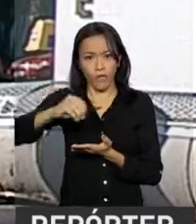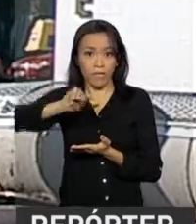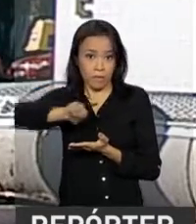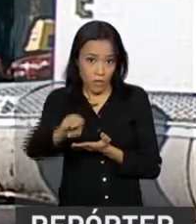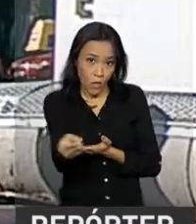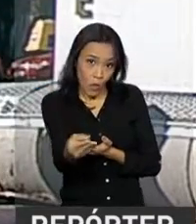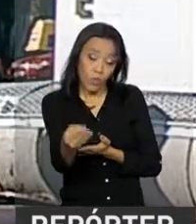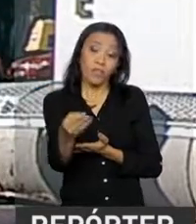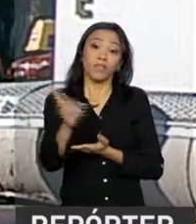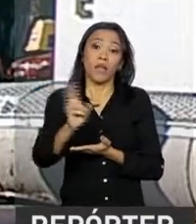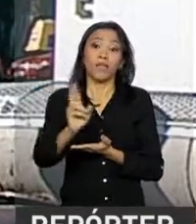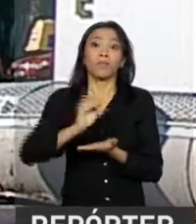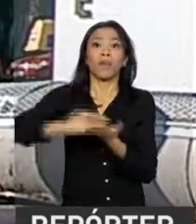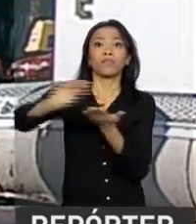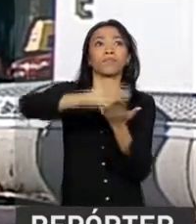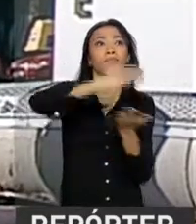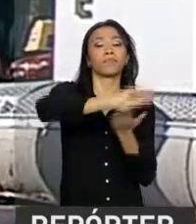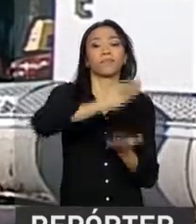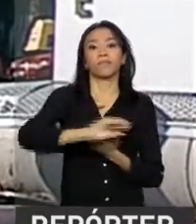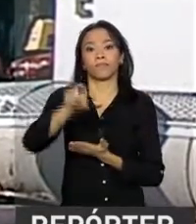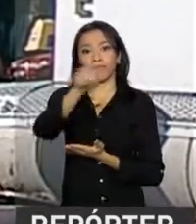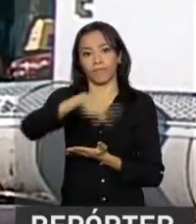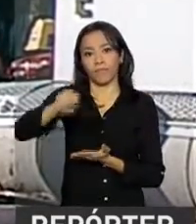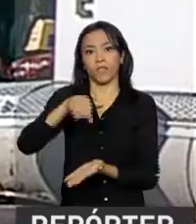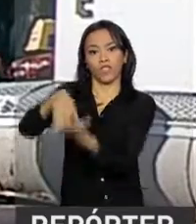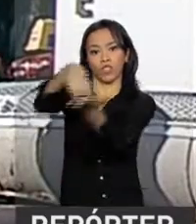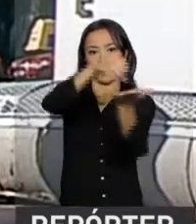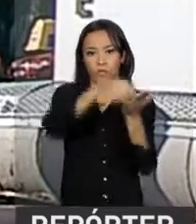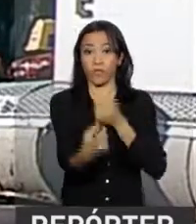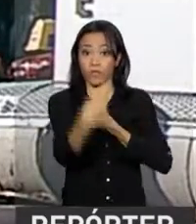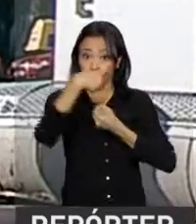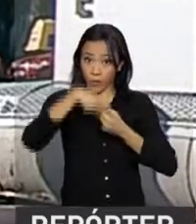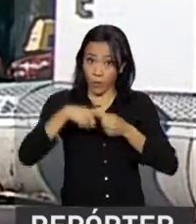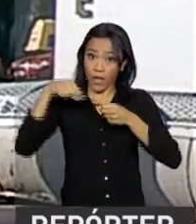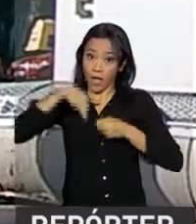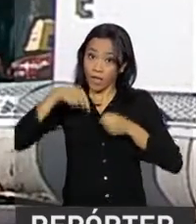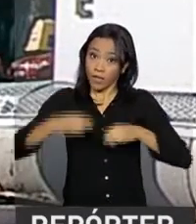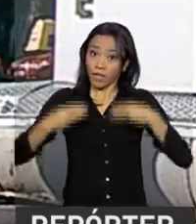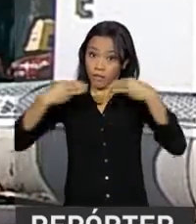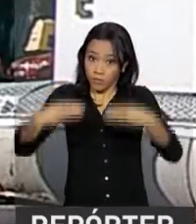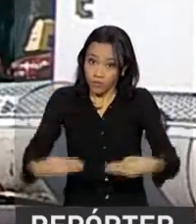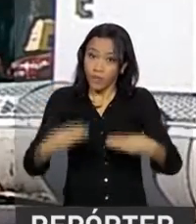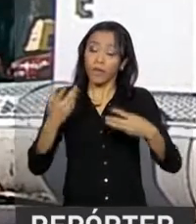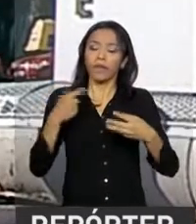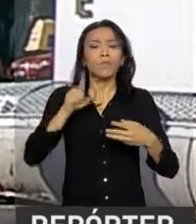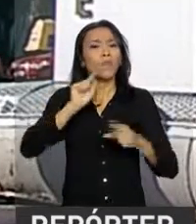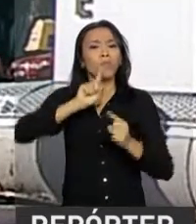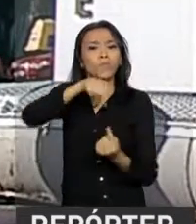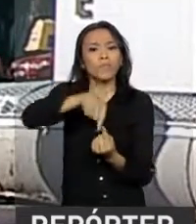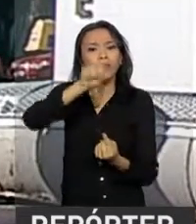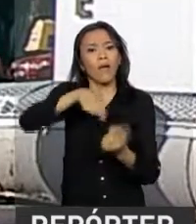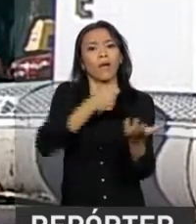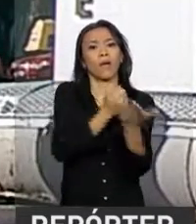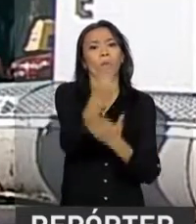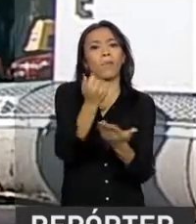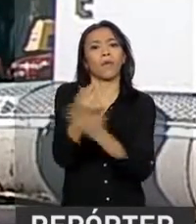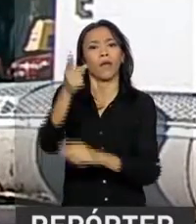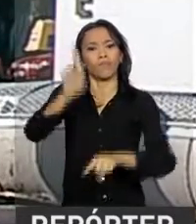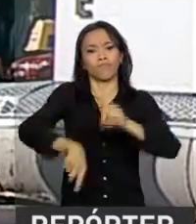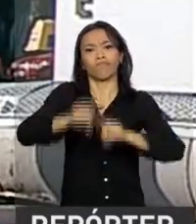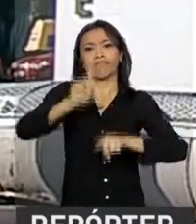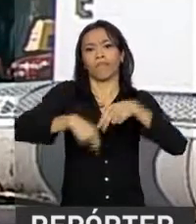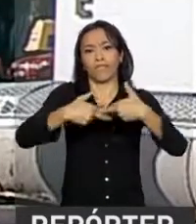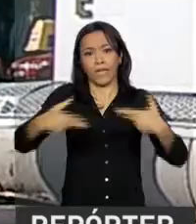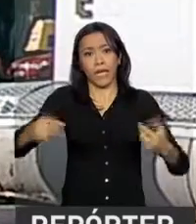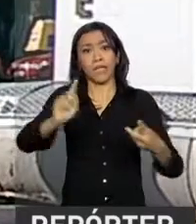institutos de pesquisa vinculados ao MCTI. Os recursos, eles serão investidos na compra de equipamentos e na contratação